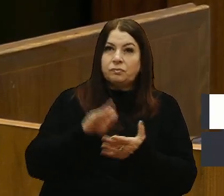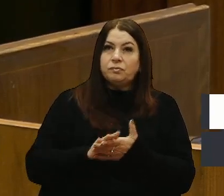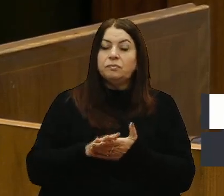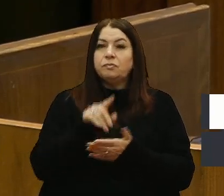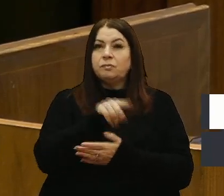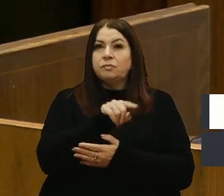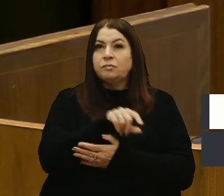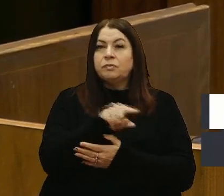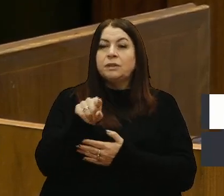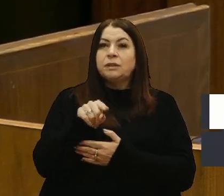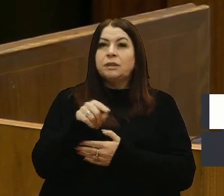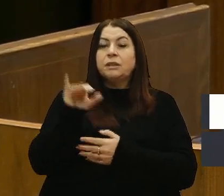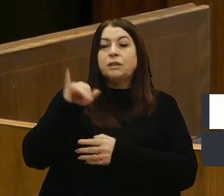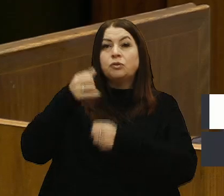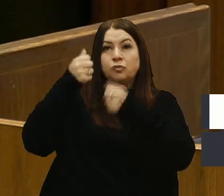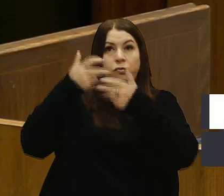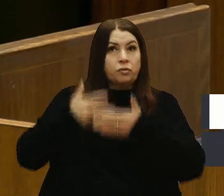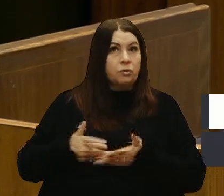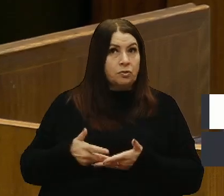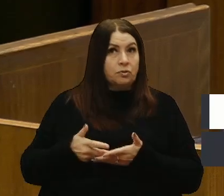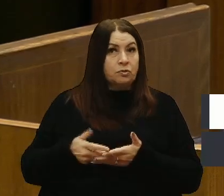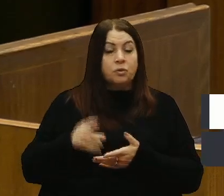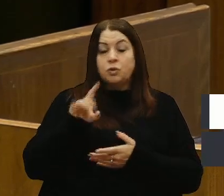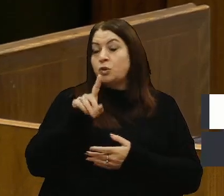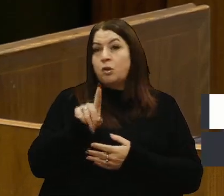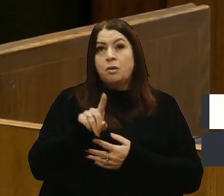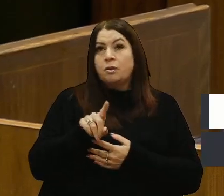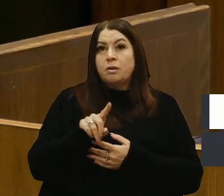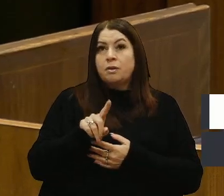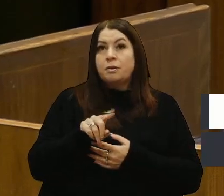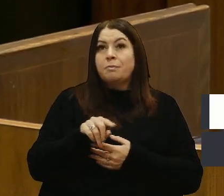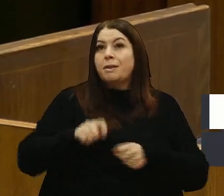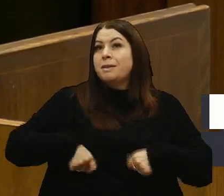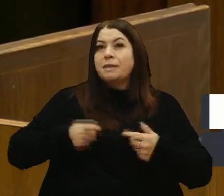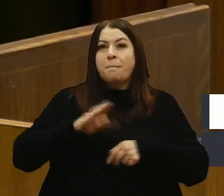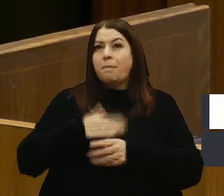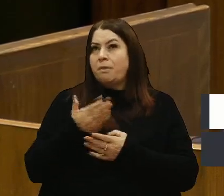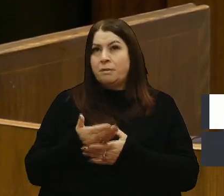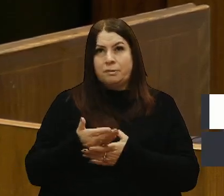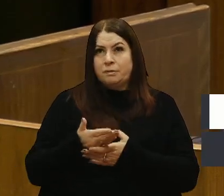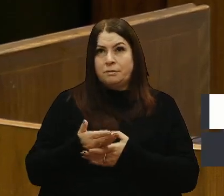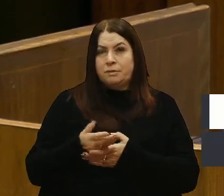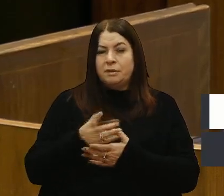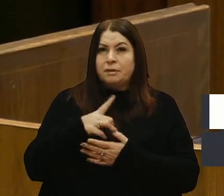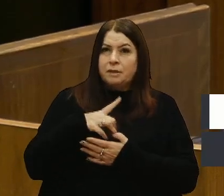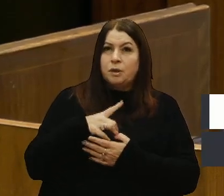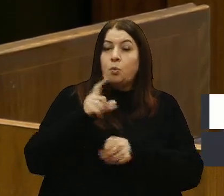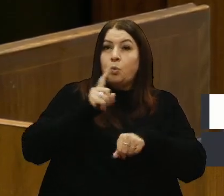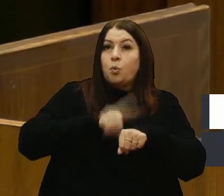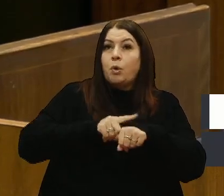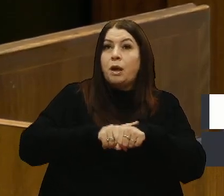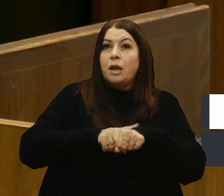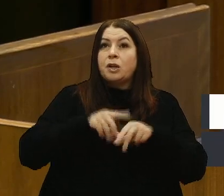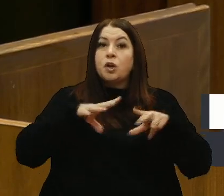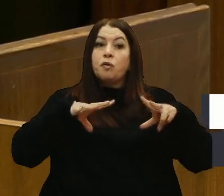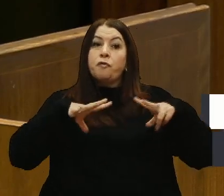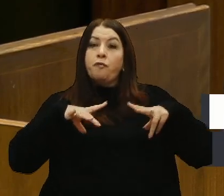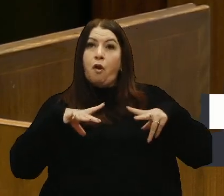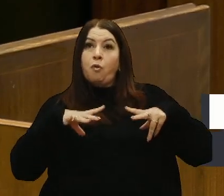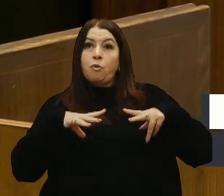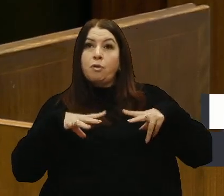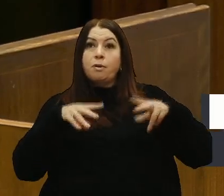sim, essa justificativa. É só para a gente gastar mais e a gente ter um horário de folga para